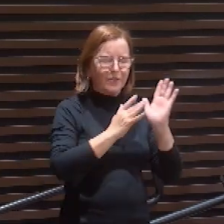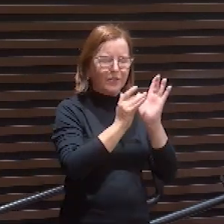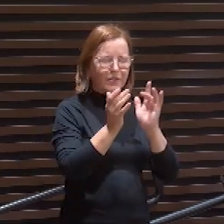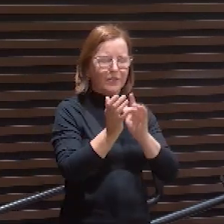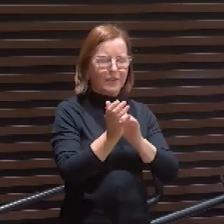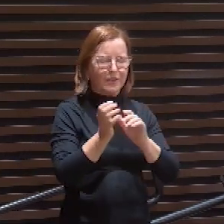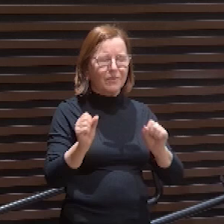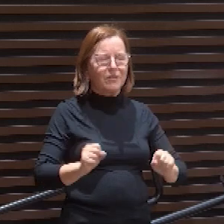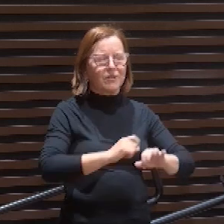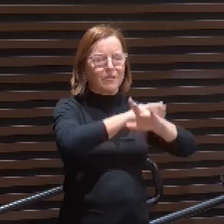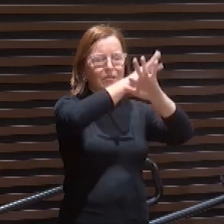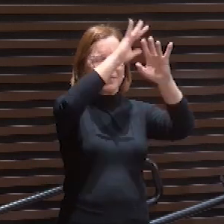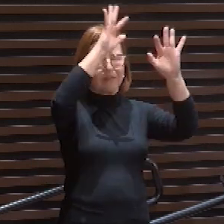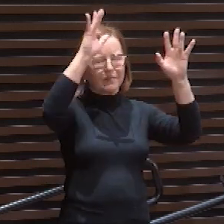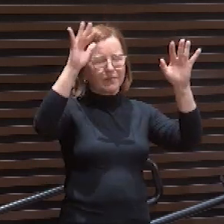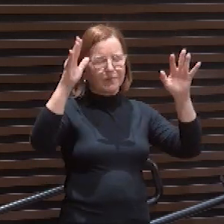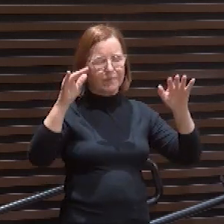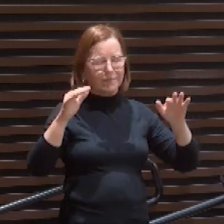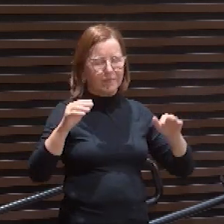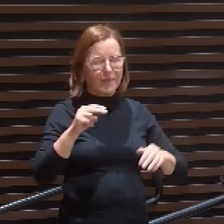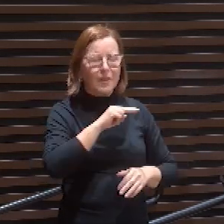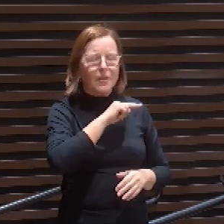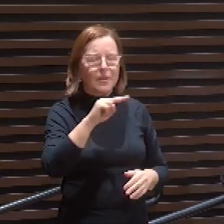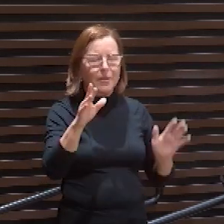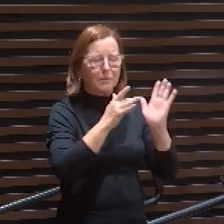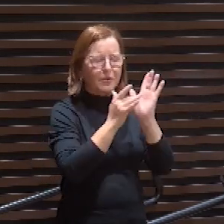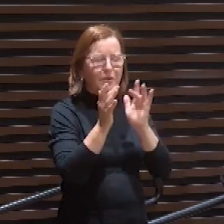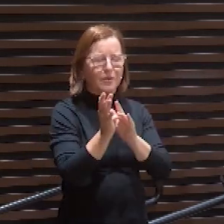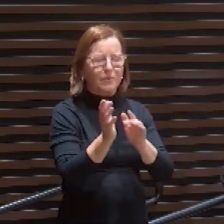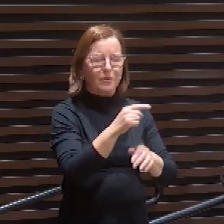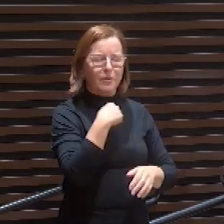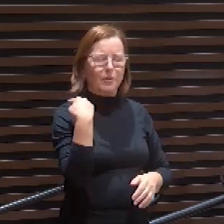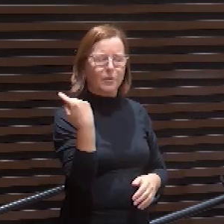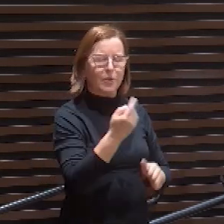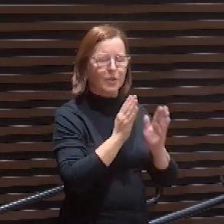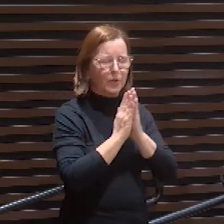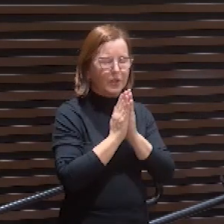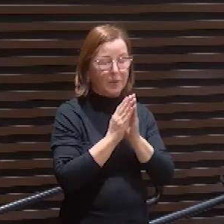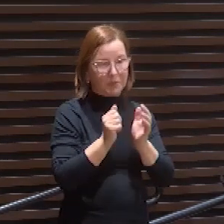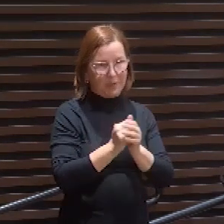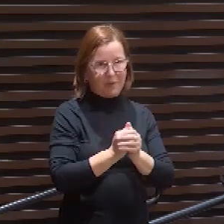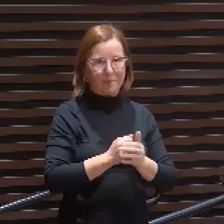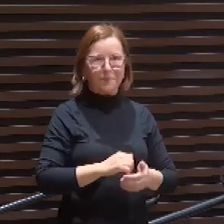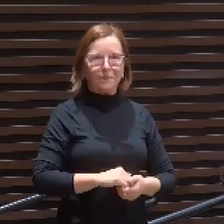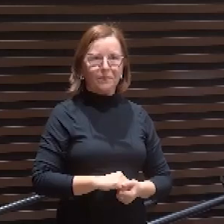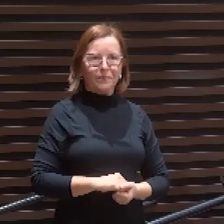tudo glorificado. Porque é no nome dele que nós oramos. Amém.